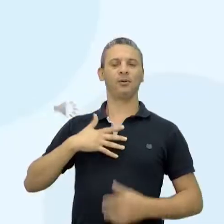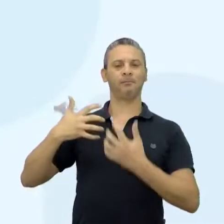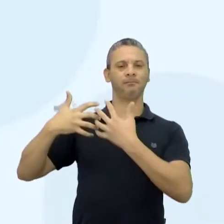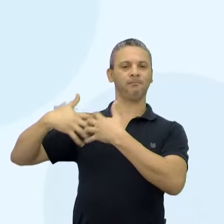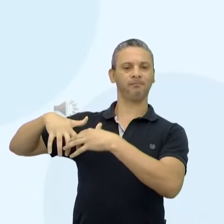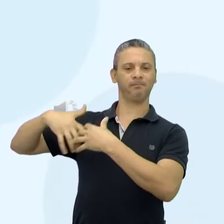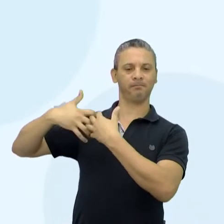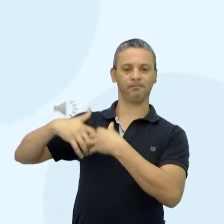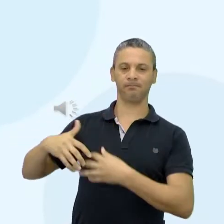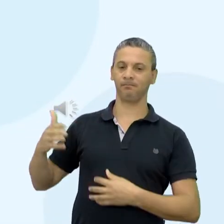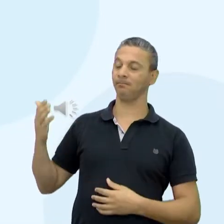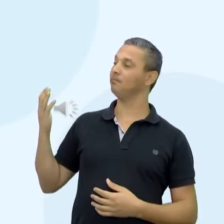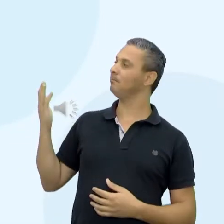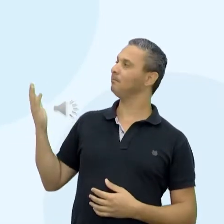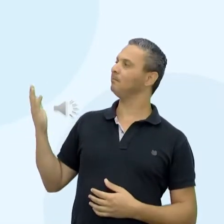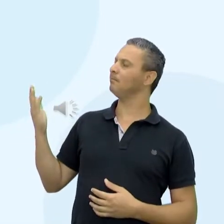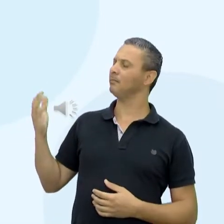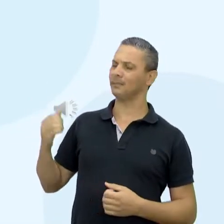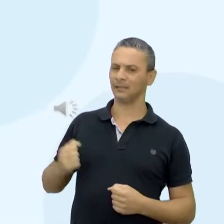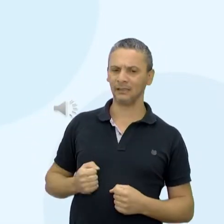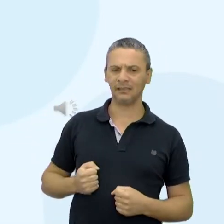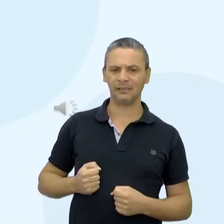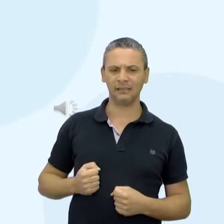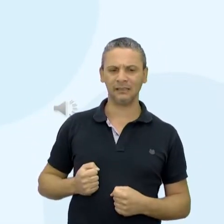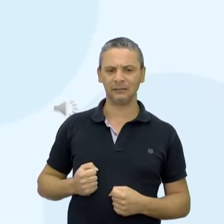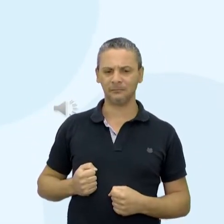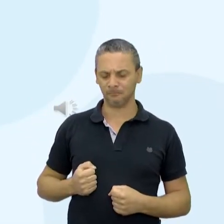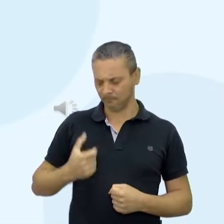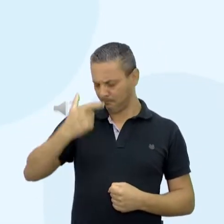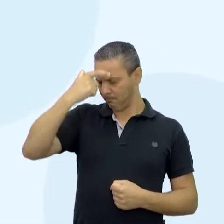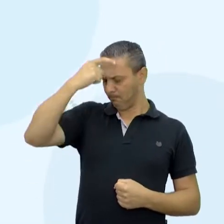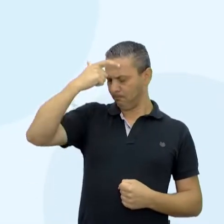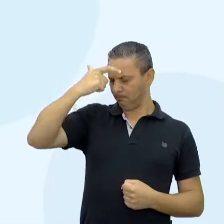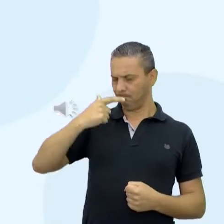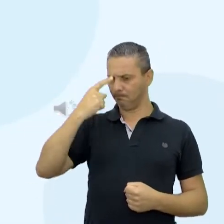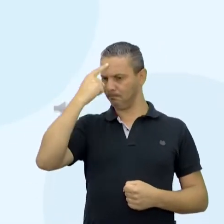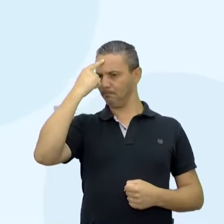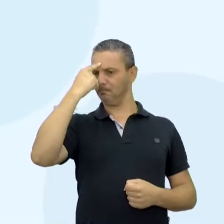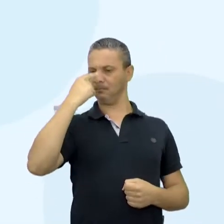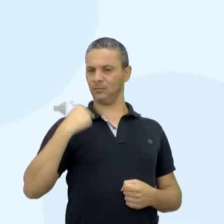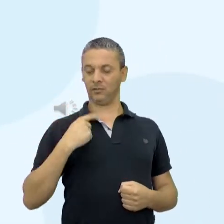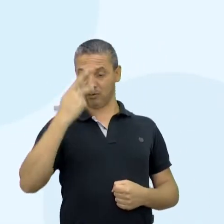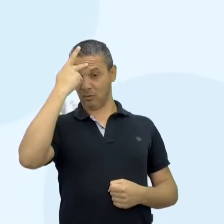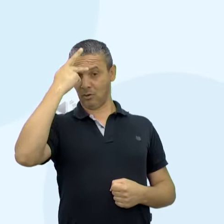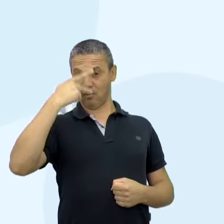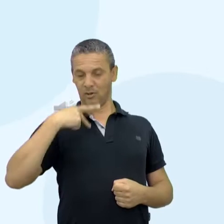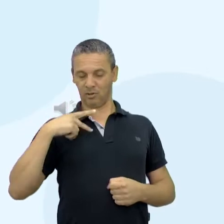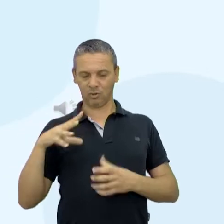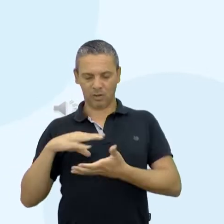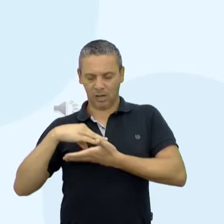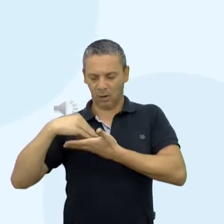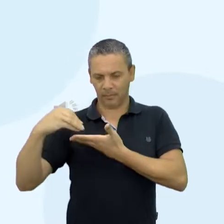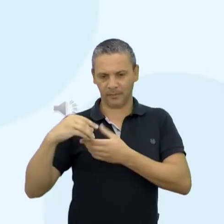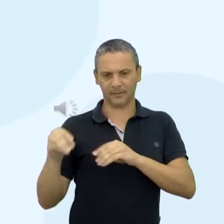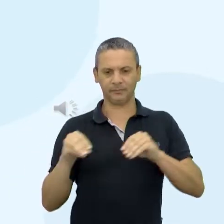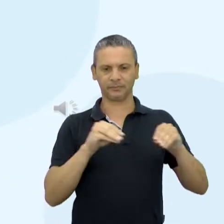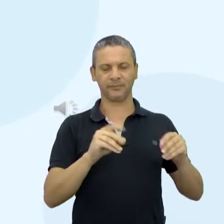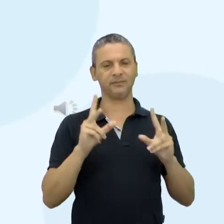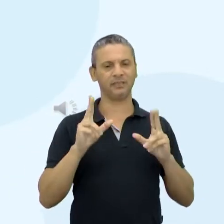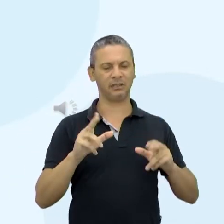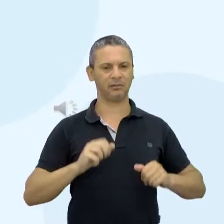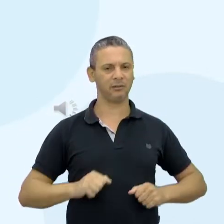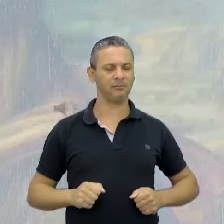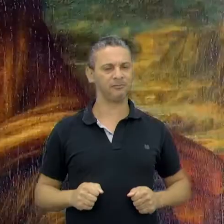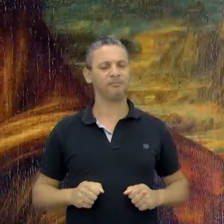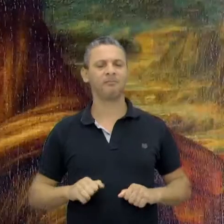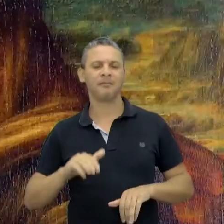só, estilo é plagiar a si mesmo. Concorda com essa frase, Pro Fernanda? De vez em quando sim. De